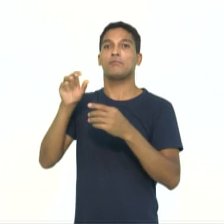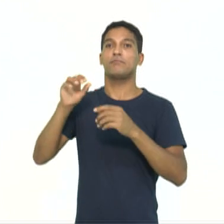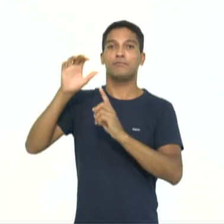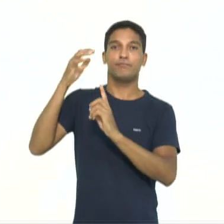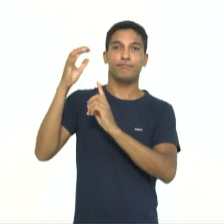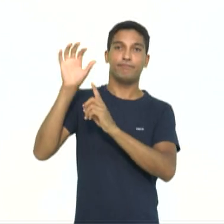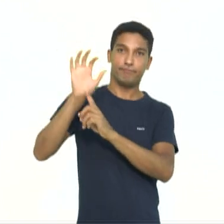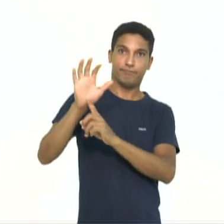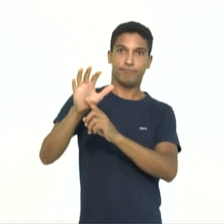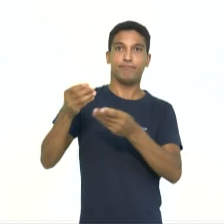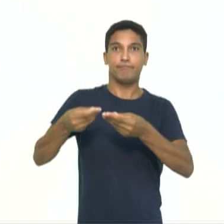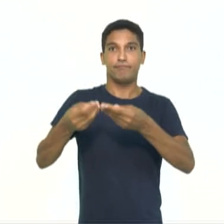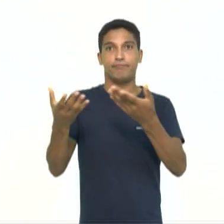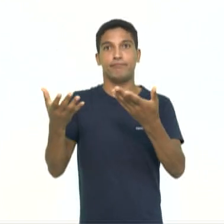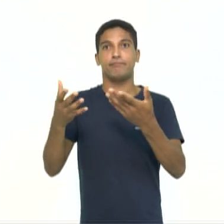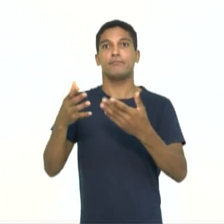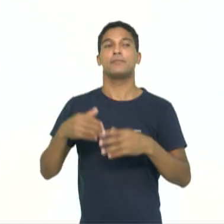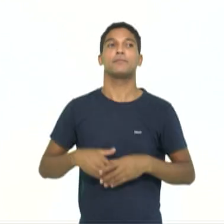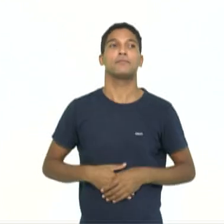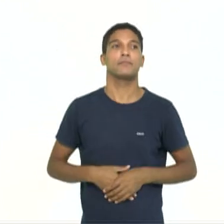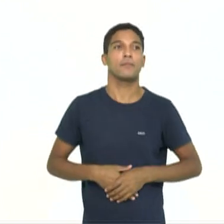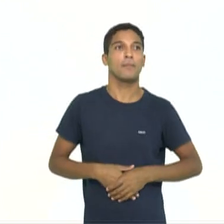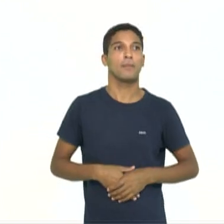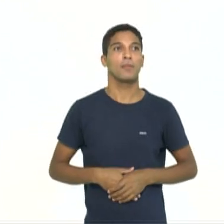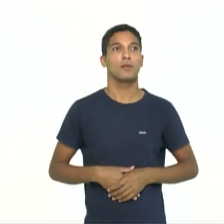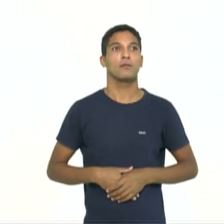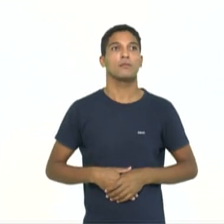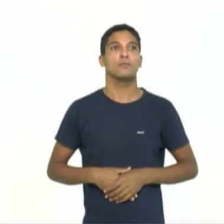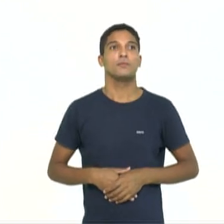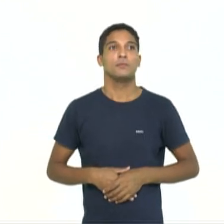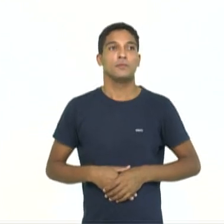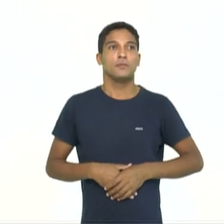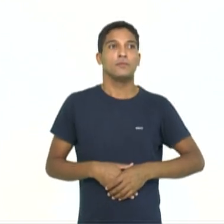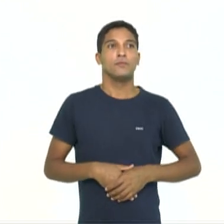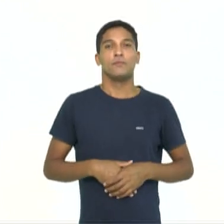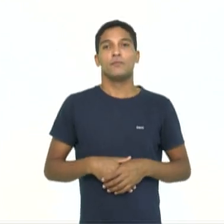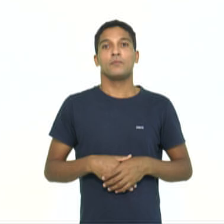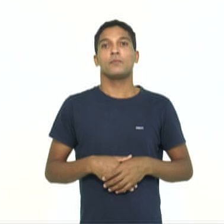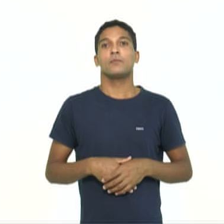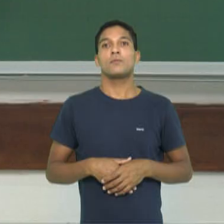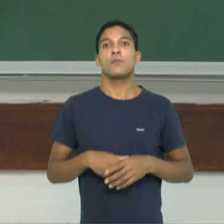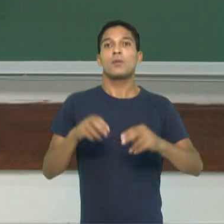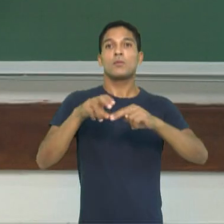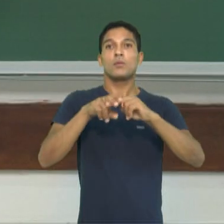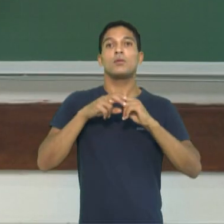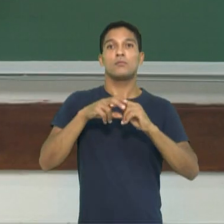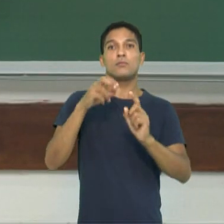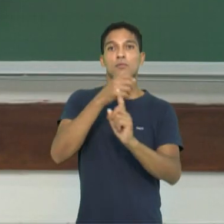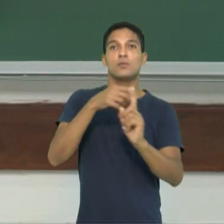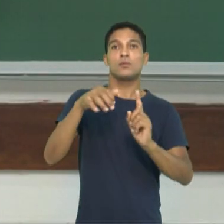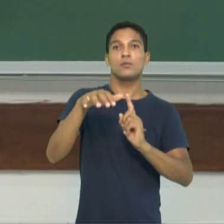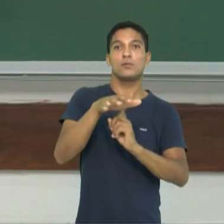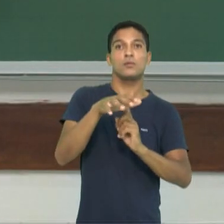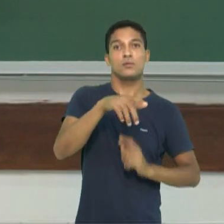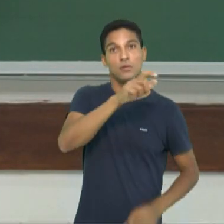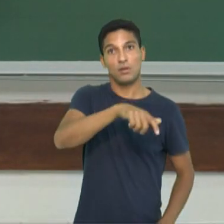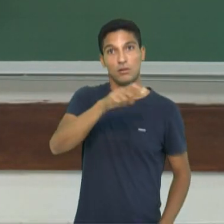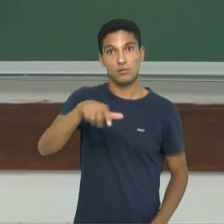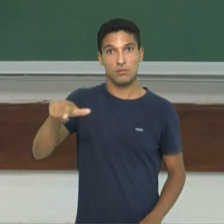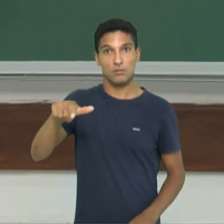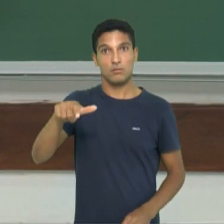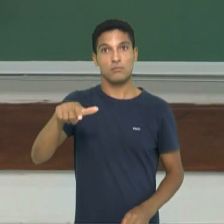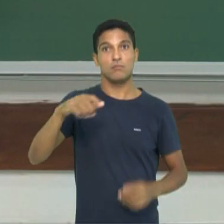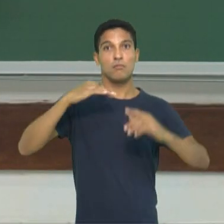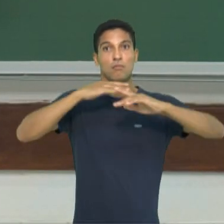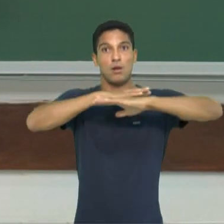que nos prepara um modelo de vida e espera que nós nos enquadremos nele.